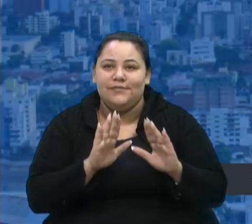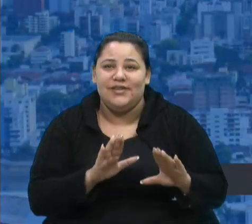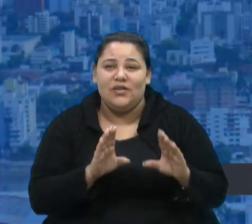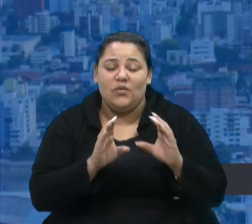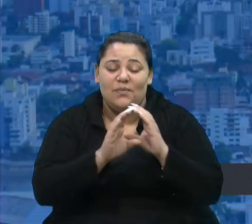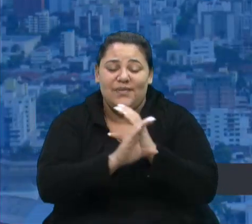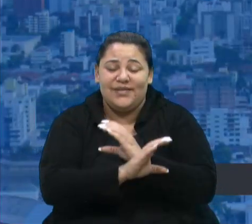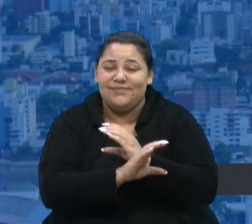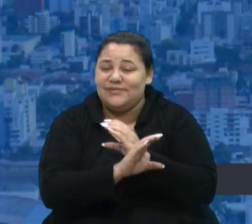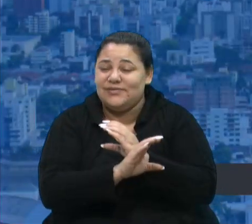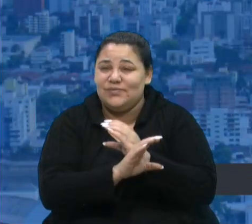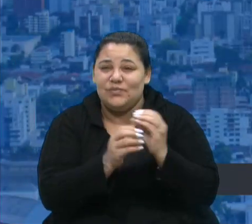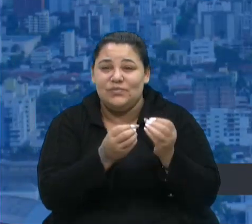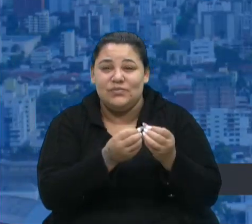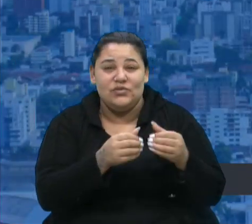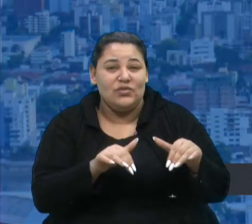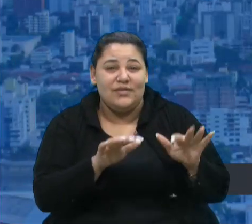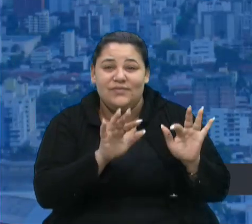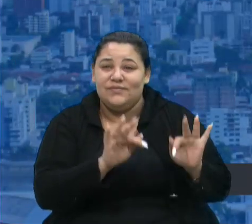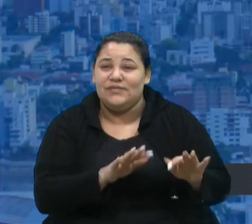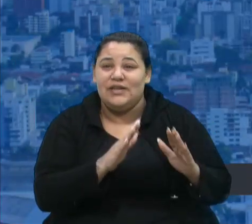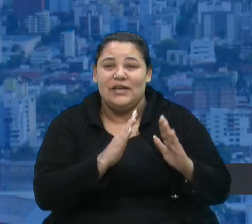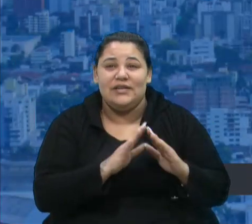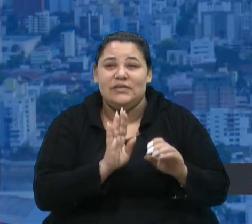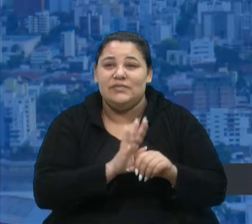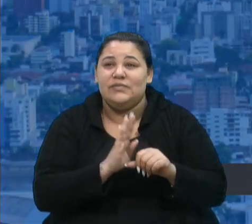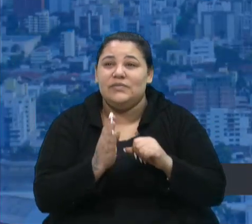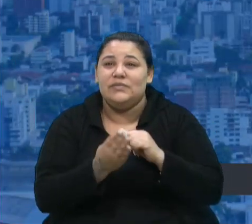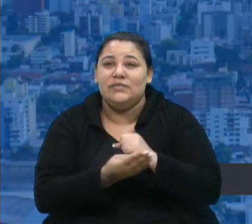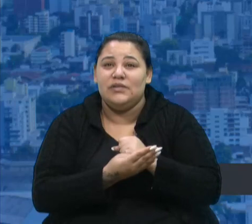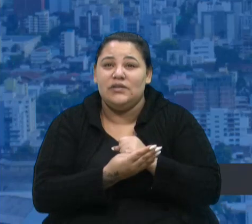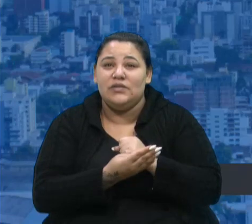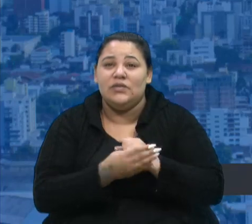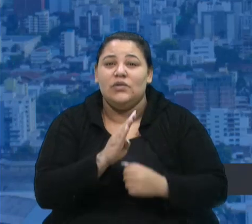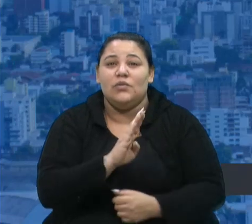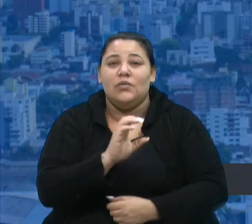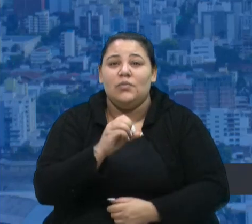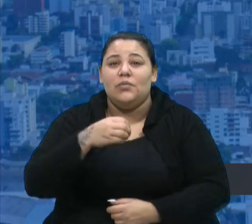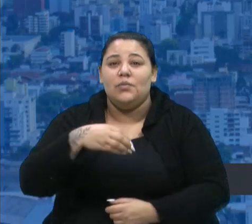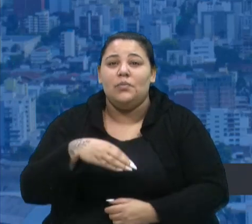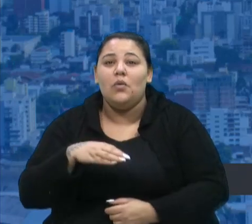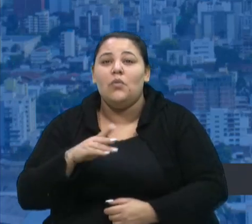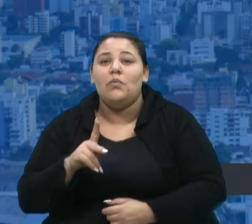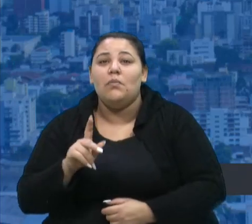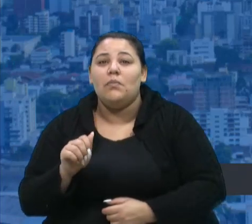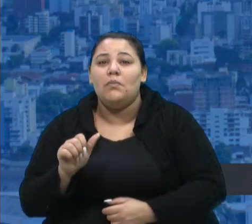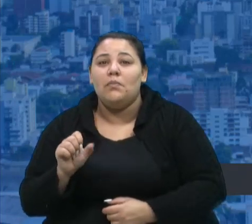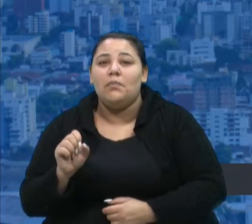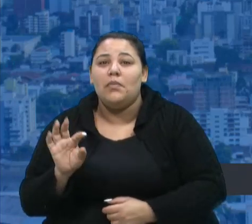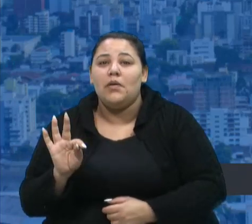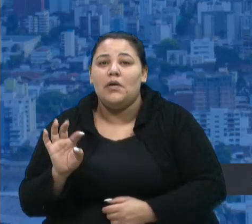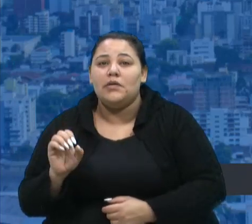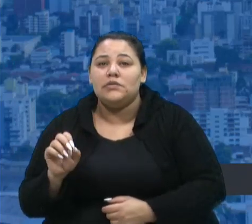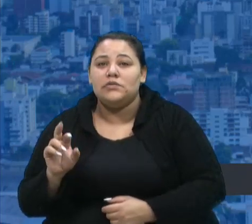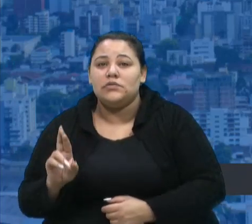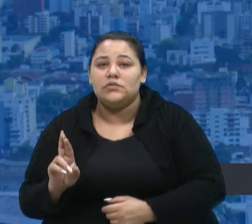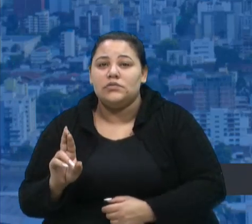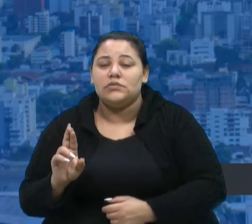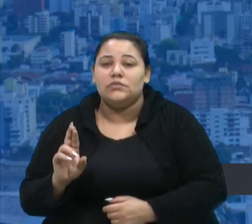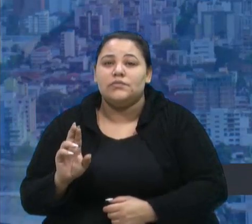completamente destruída pelo fogo no bairro Bom Pastor. Essa foi há poucos dias atrás,